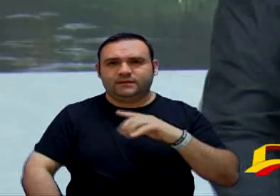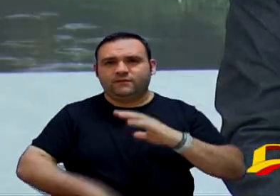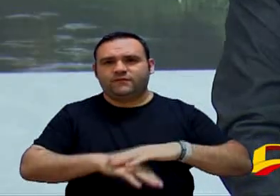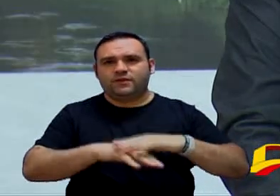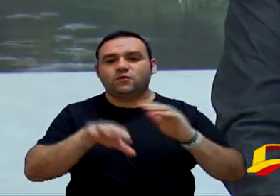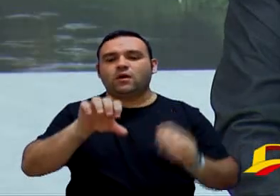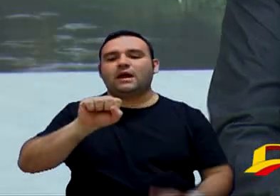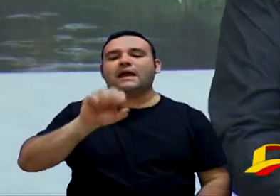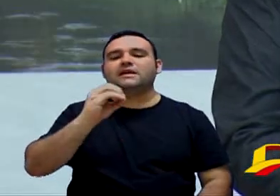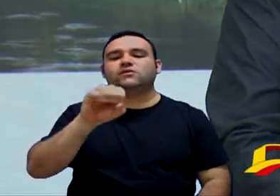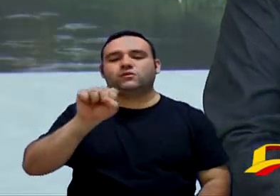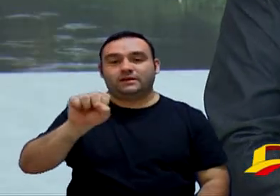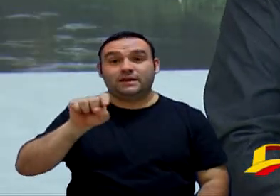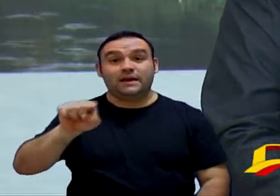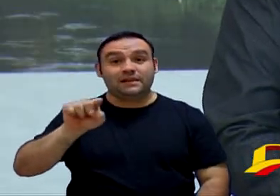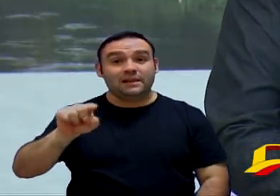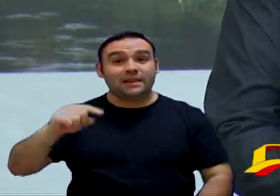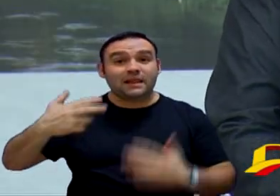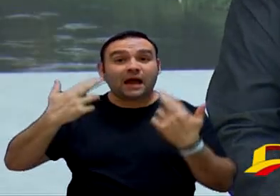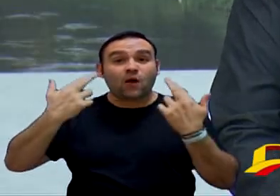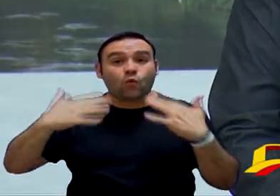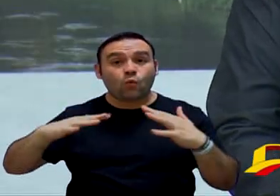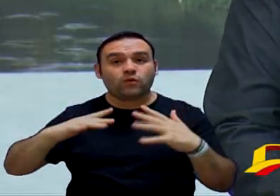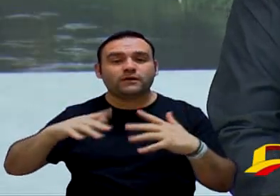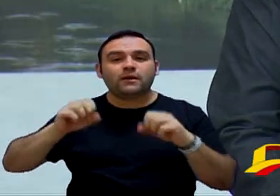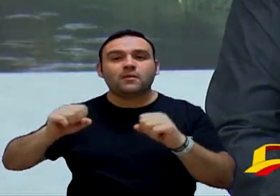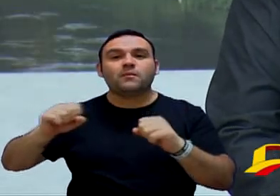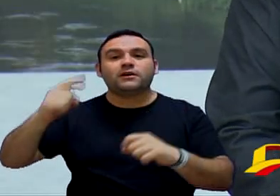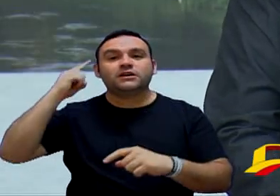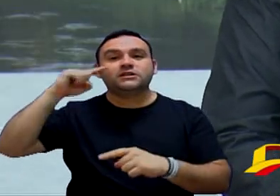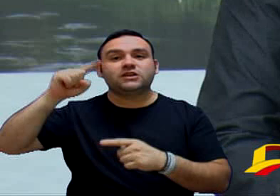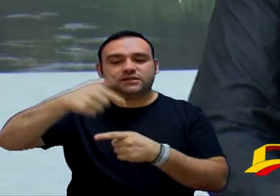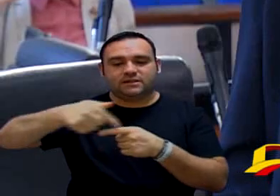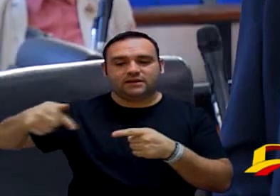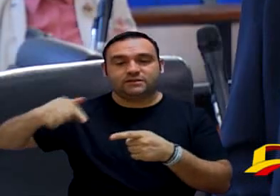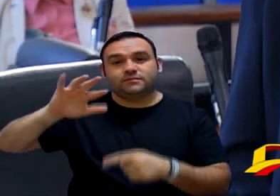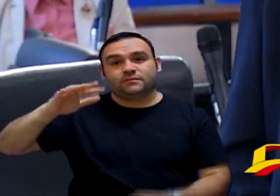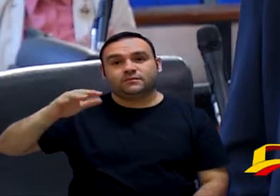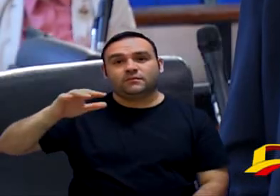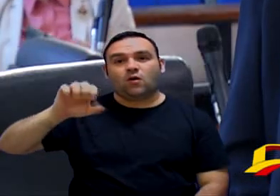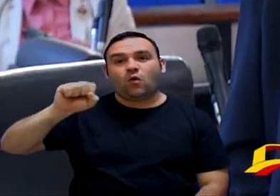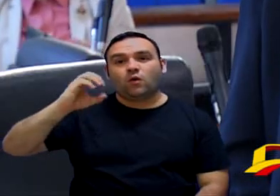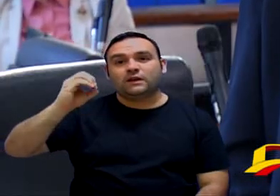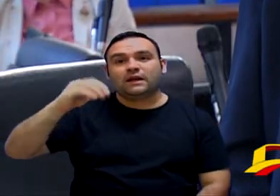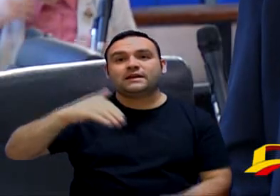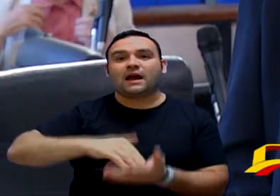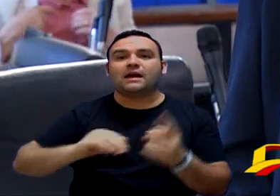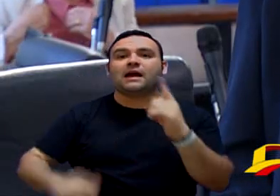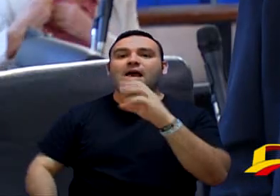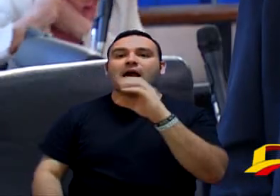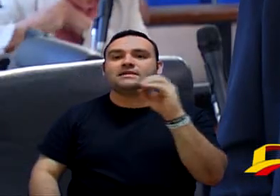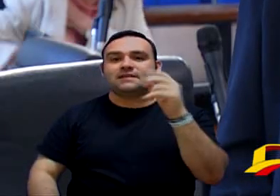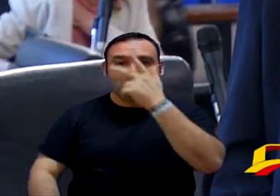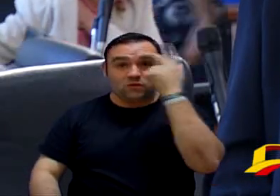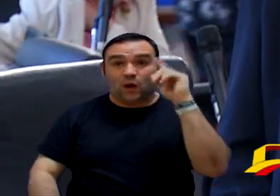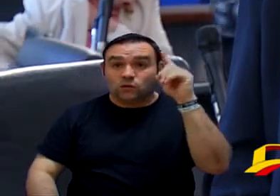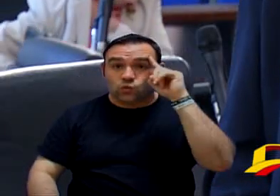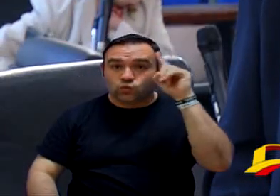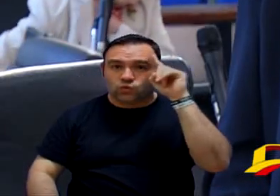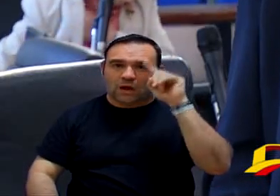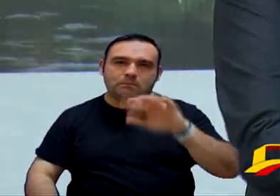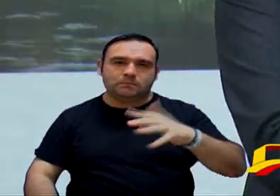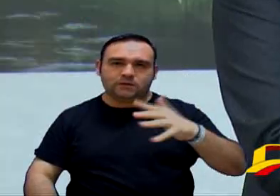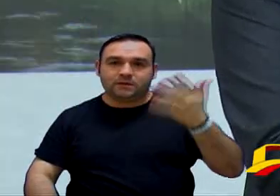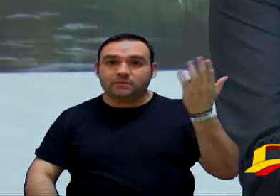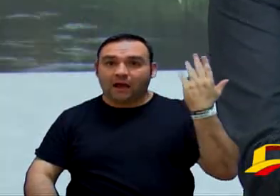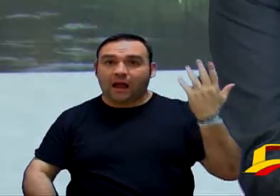emergencial lá normalmente ele pode ficar por sete dias de 80 100 pessoas por dia mais